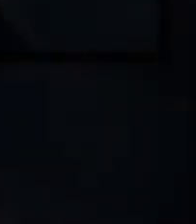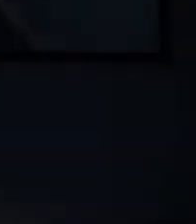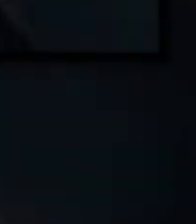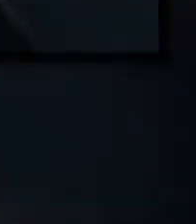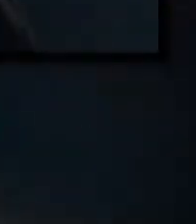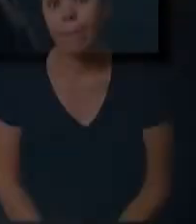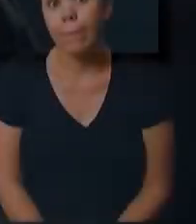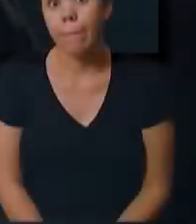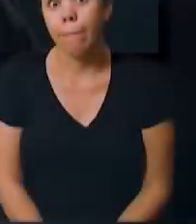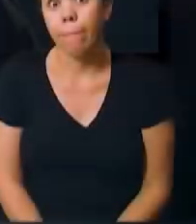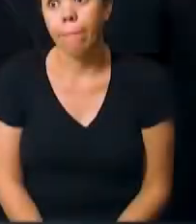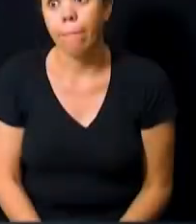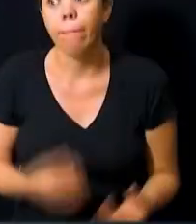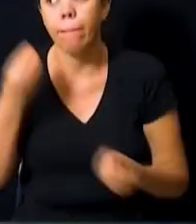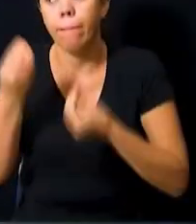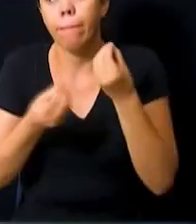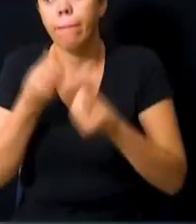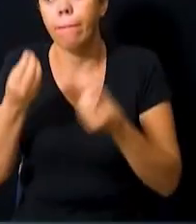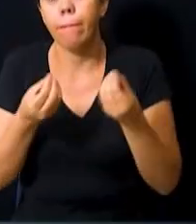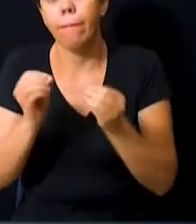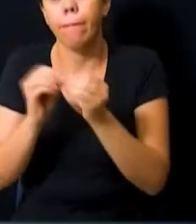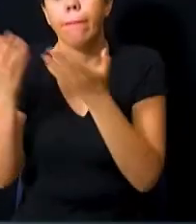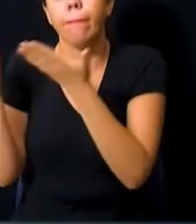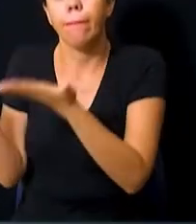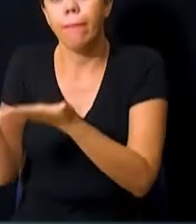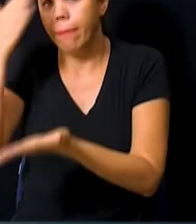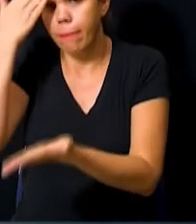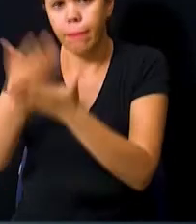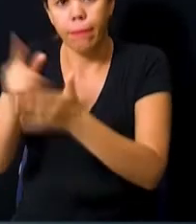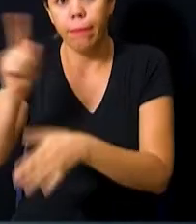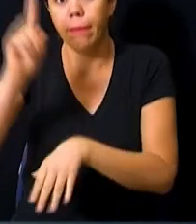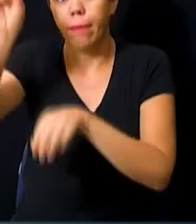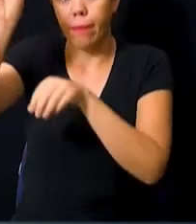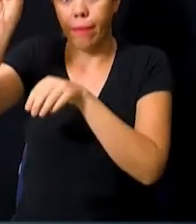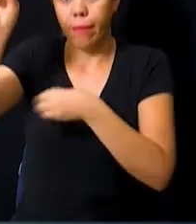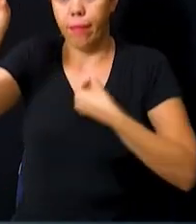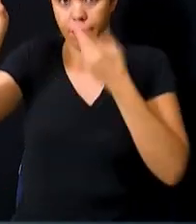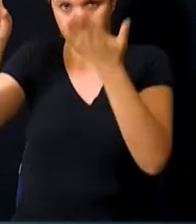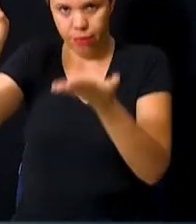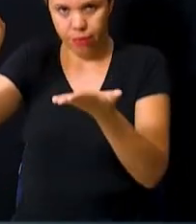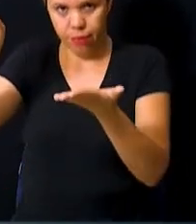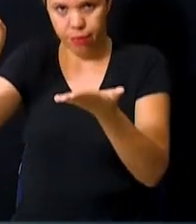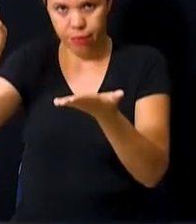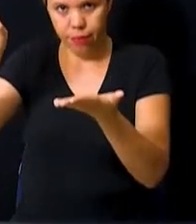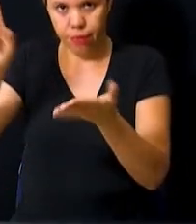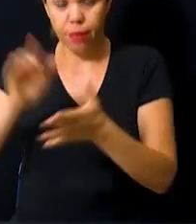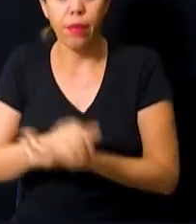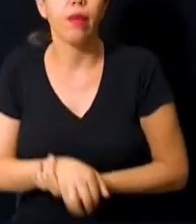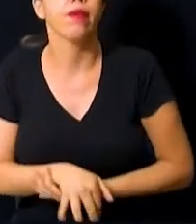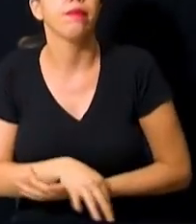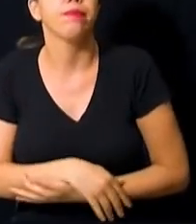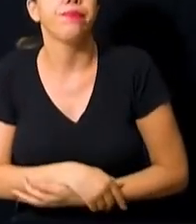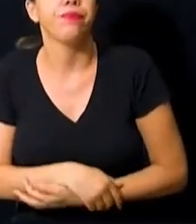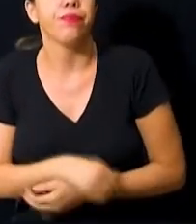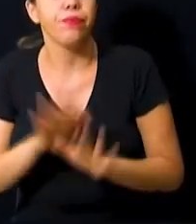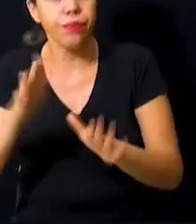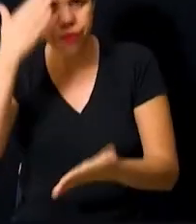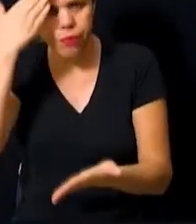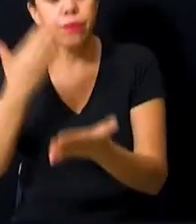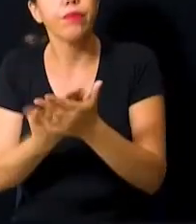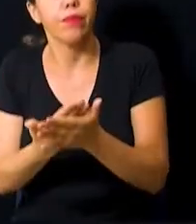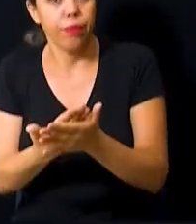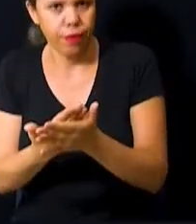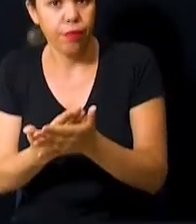inferno. Como farei isso? Não acreditando que Deus está com você,